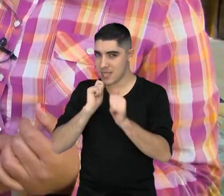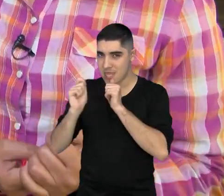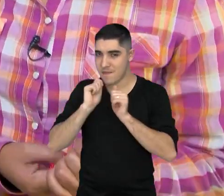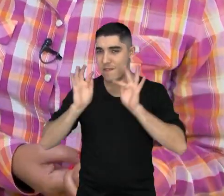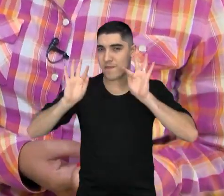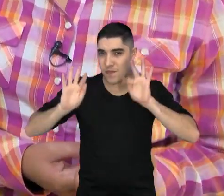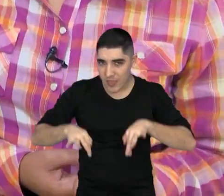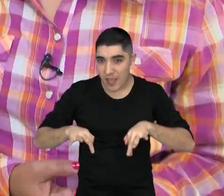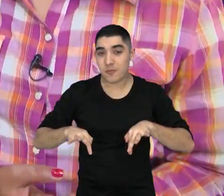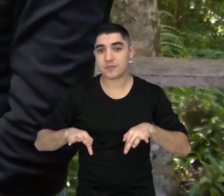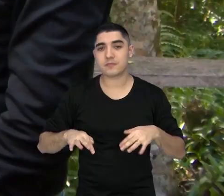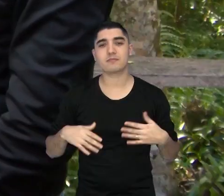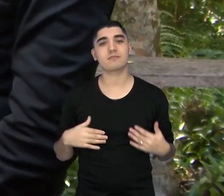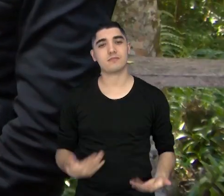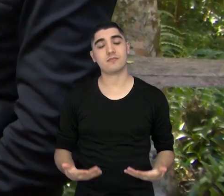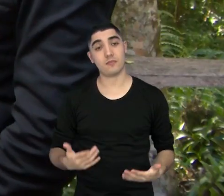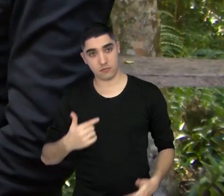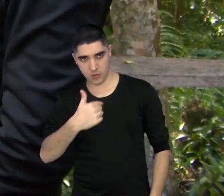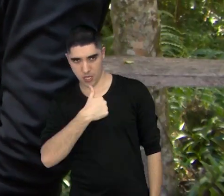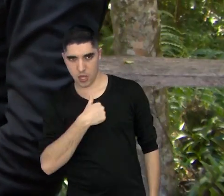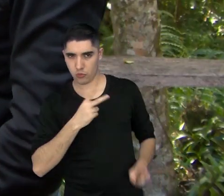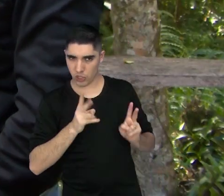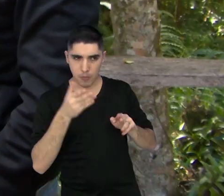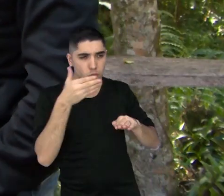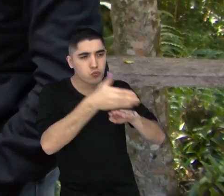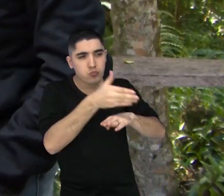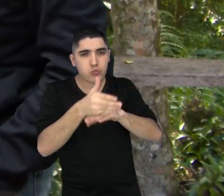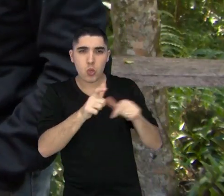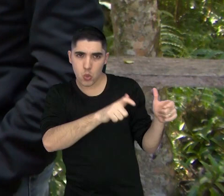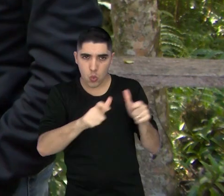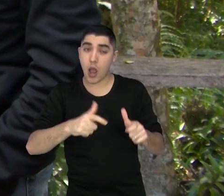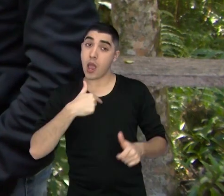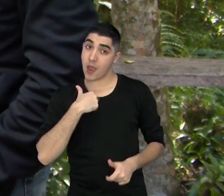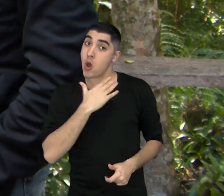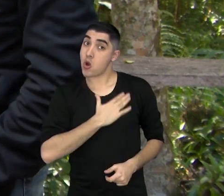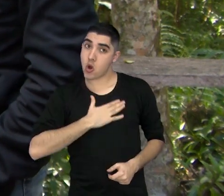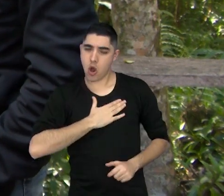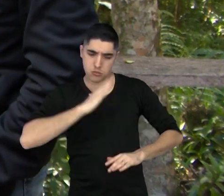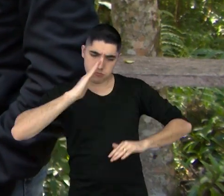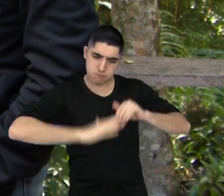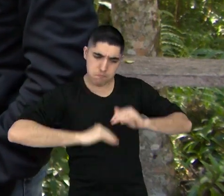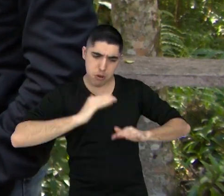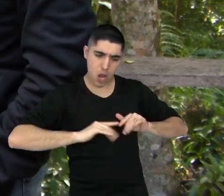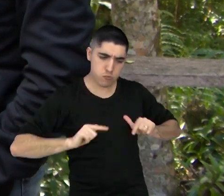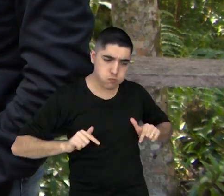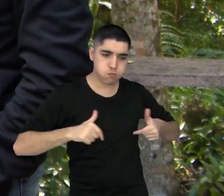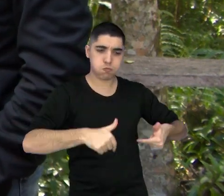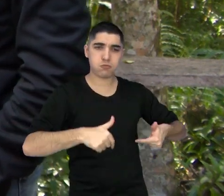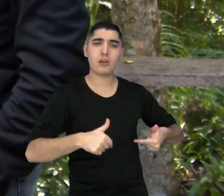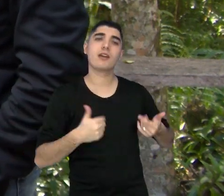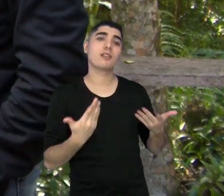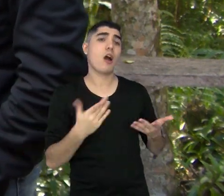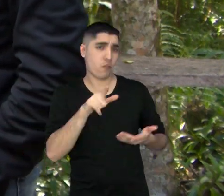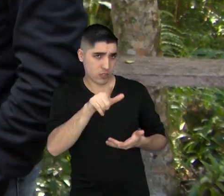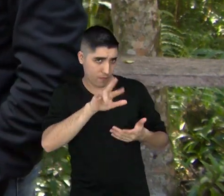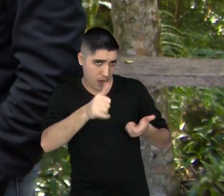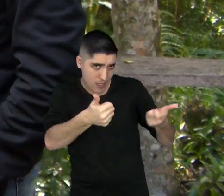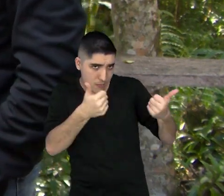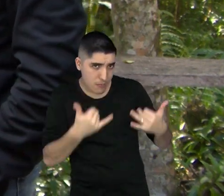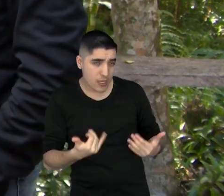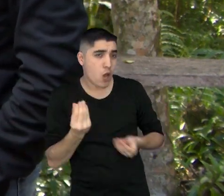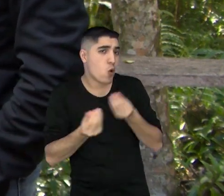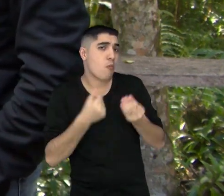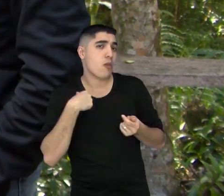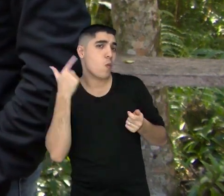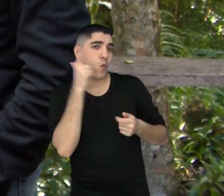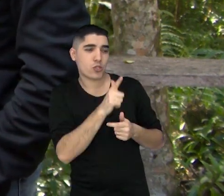Entrevistas concluídas. Sempre que eu chego nos lugares que eu visito, Carlos, eu gosto de colocar a mão na terra. E aí você vai explicar pra gente, eu